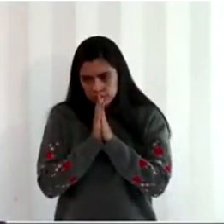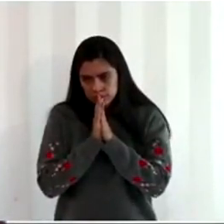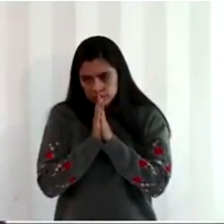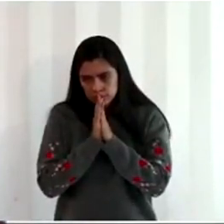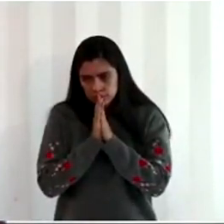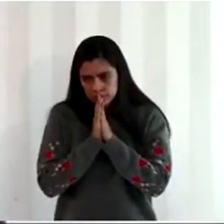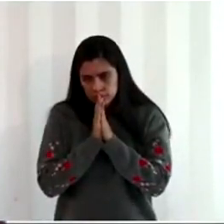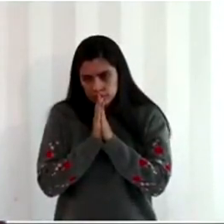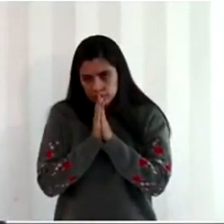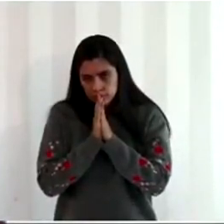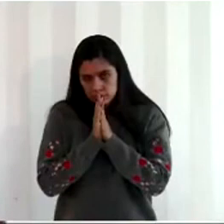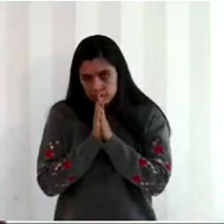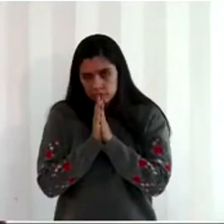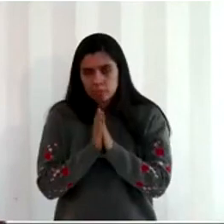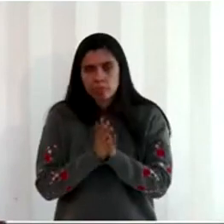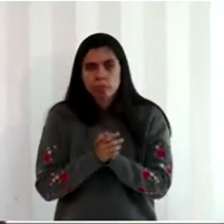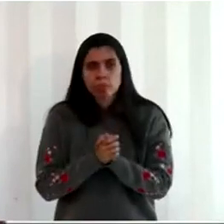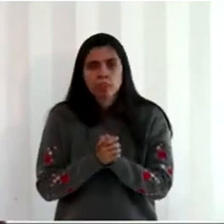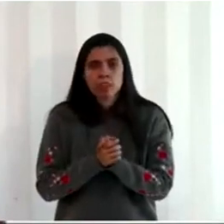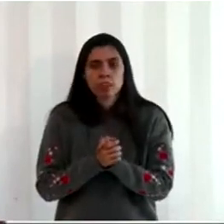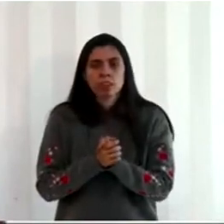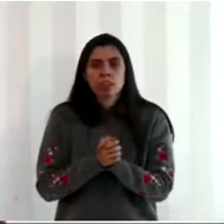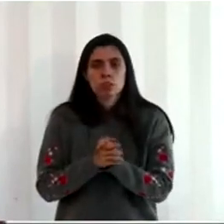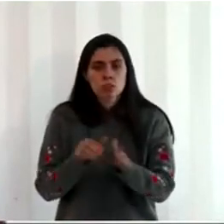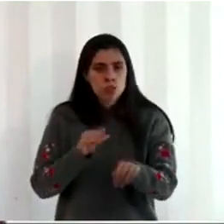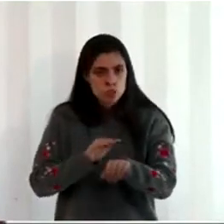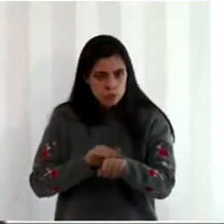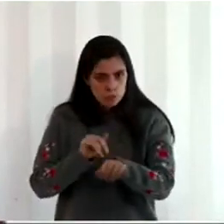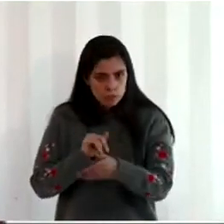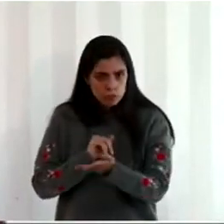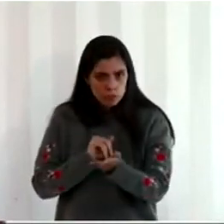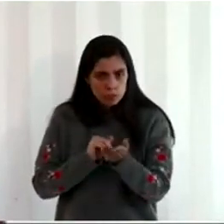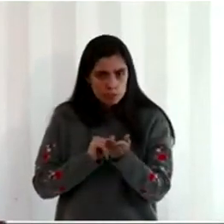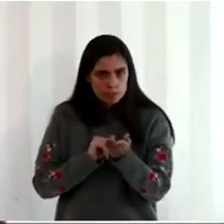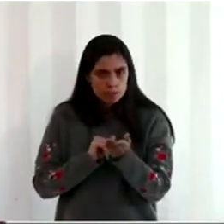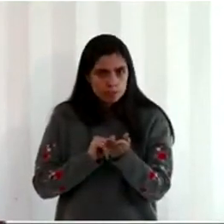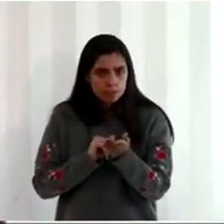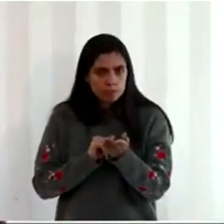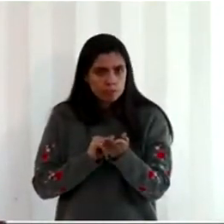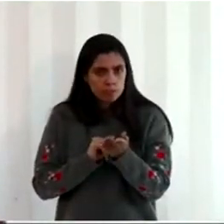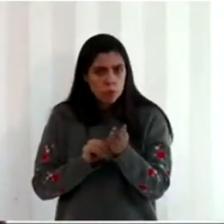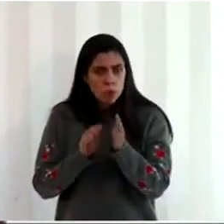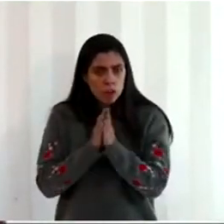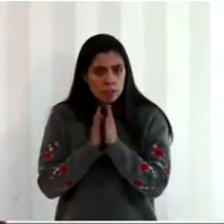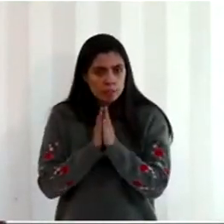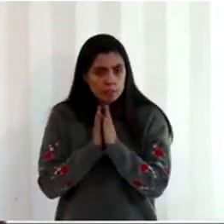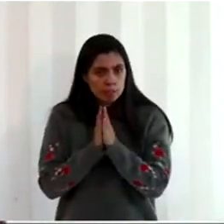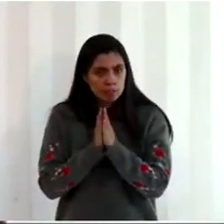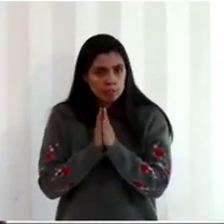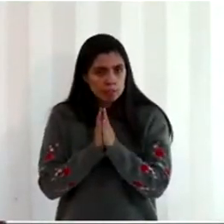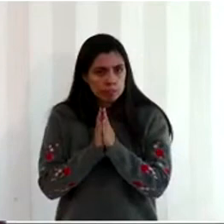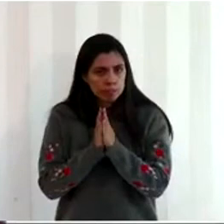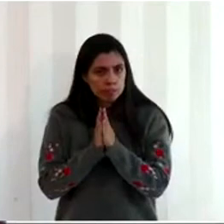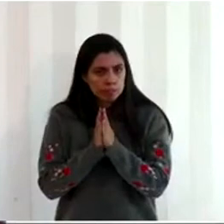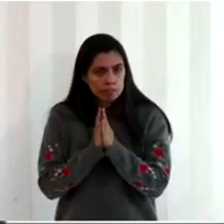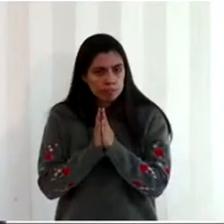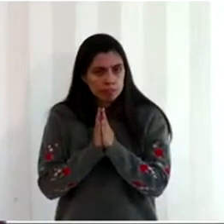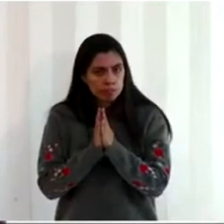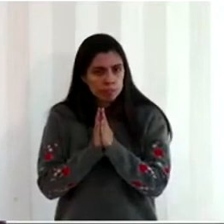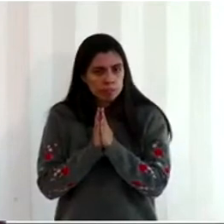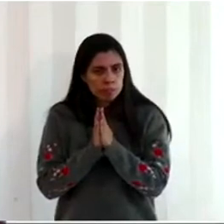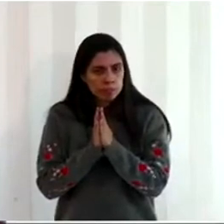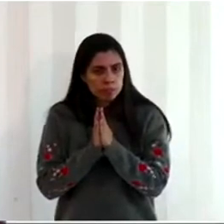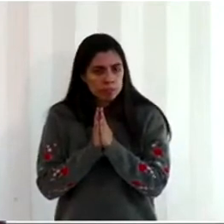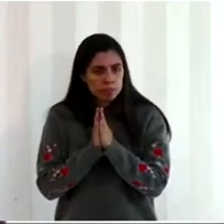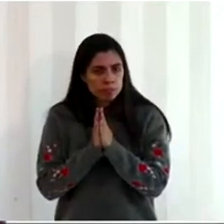eu quero que você agora ore ao Senhor. Que você fale com Deus. Depois nós vamos ficar em pé,